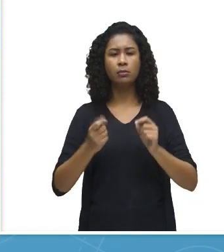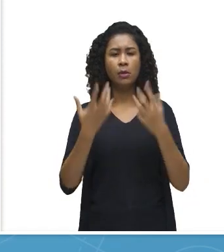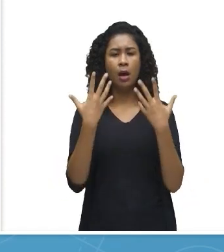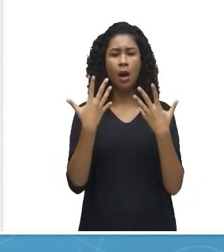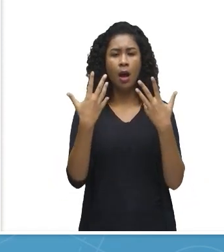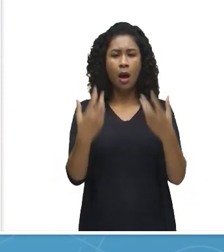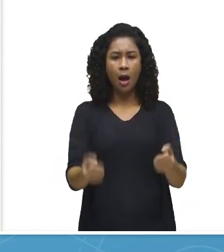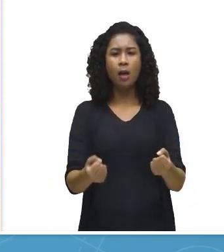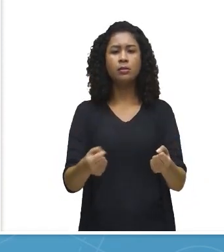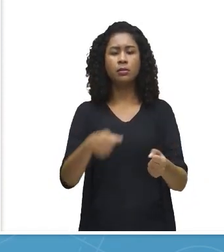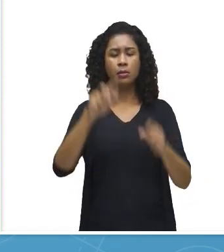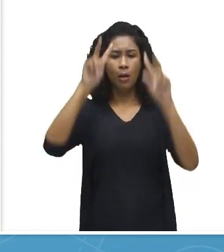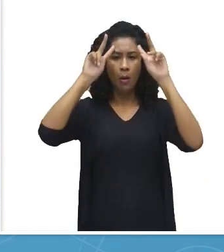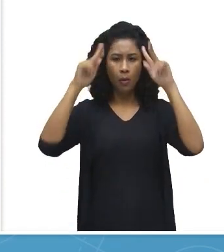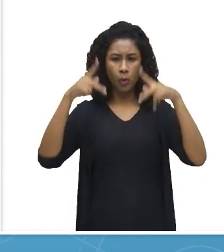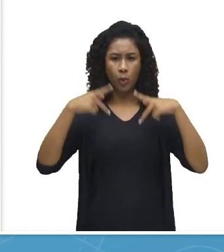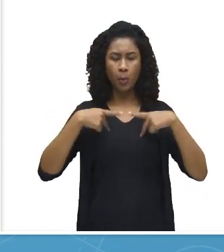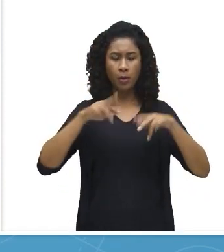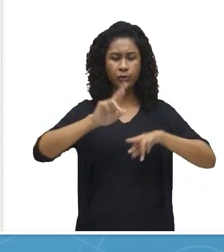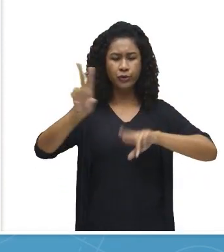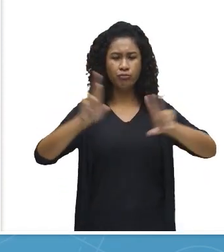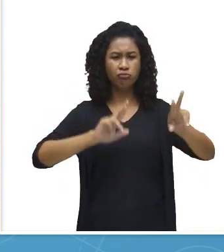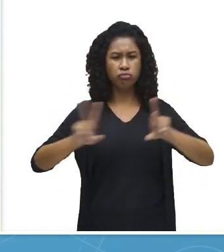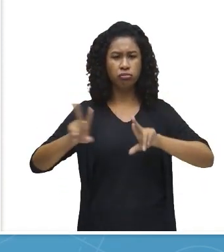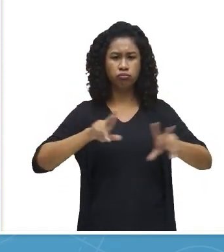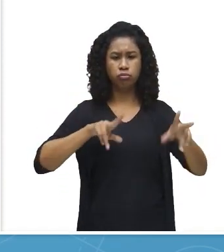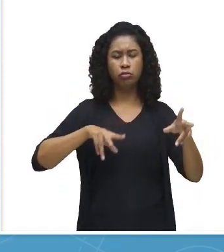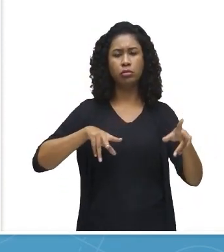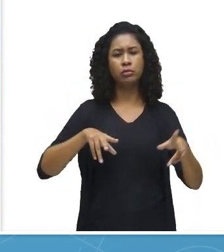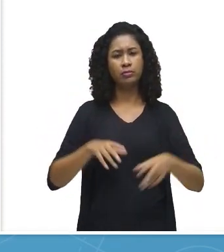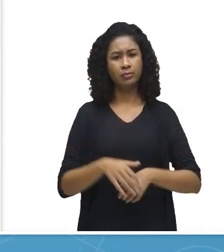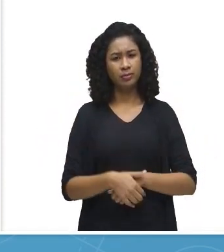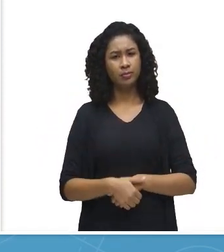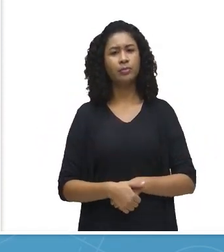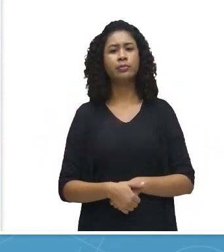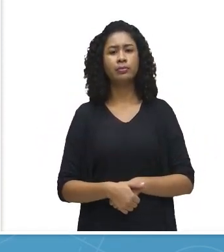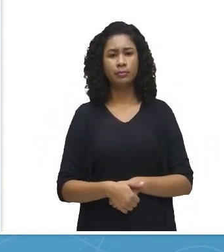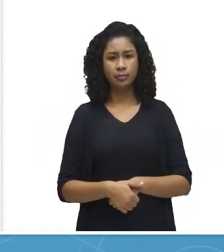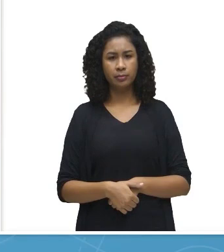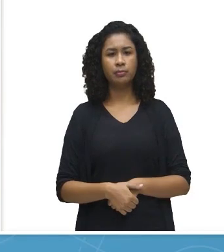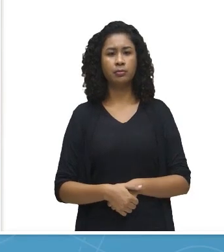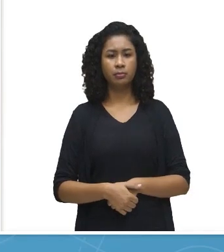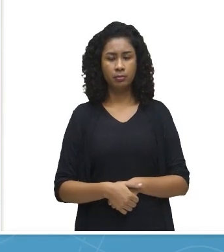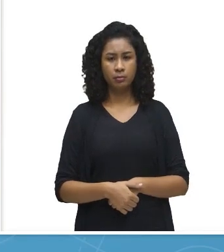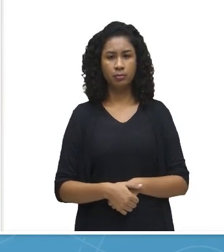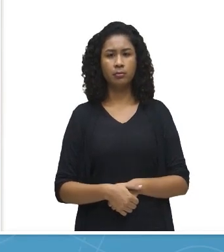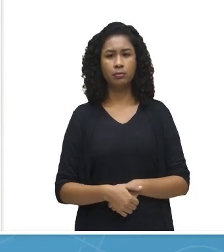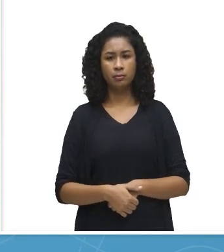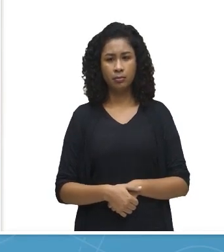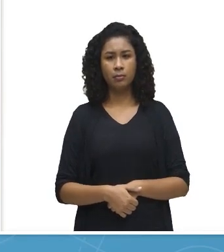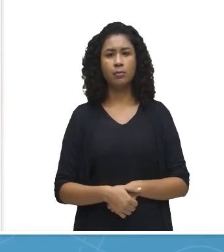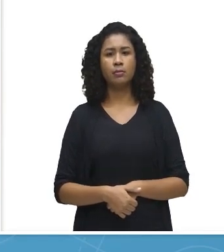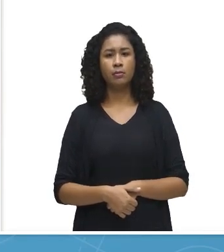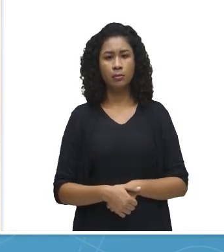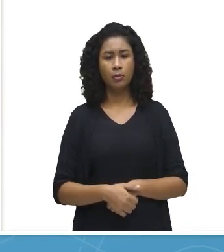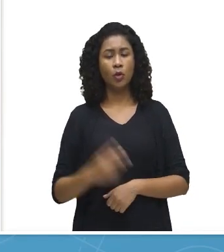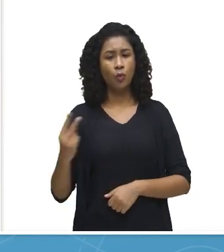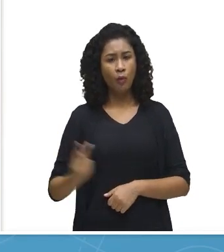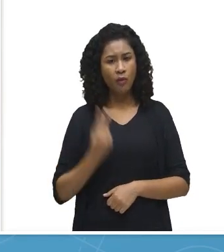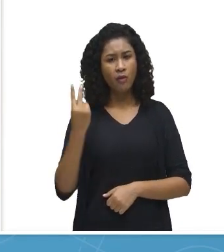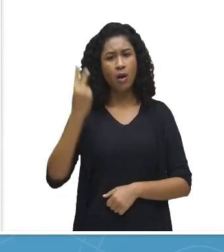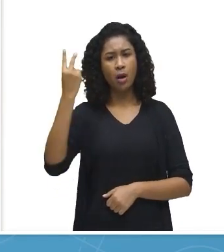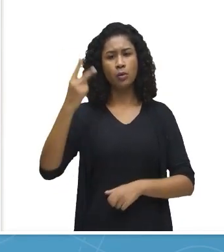diversidade humana, para privilegiar a dignidade humana. E de onde isso